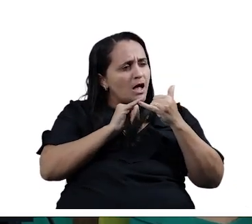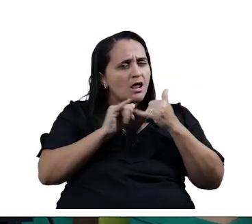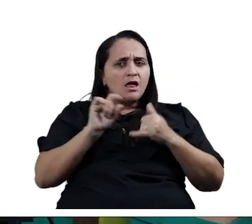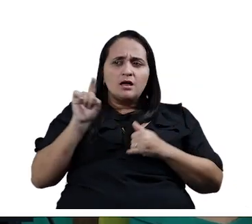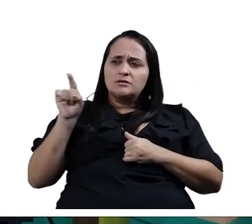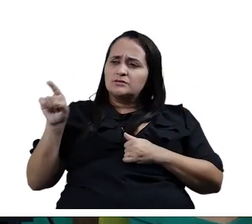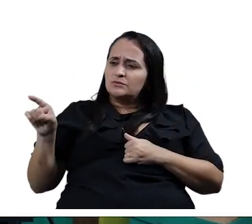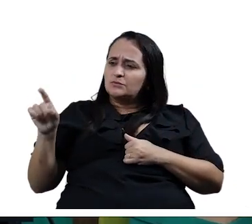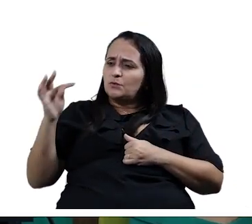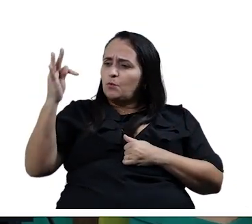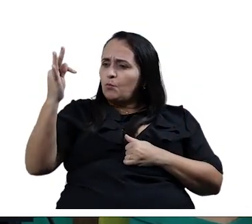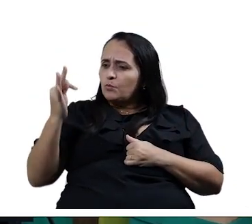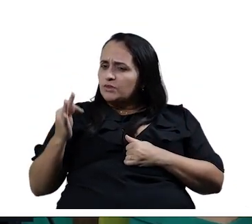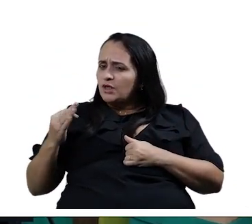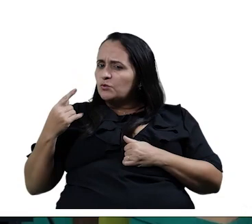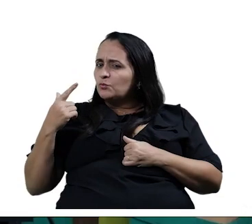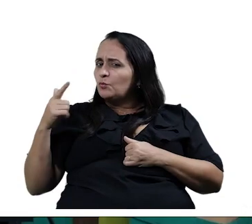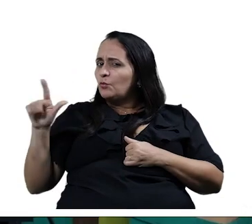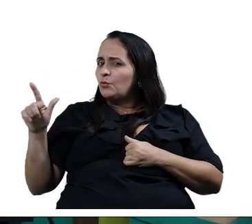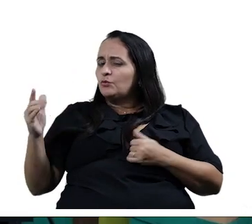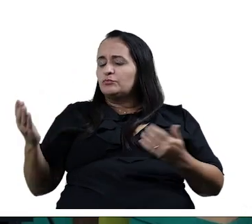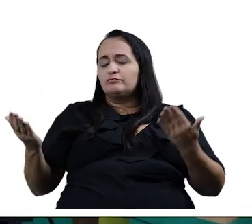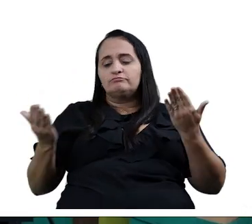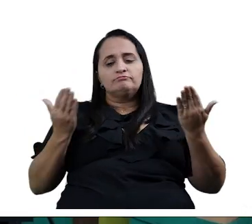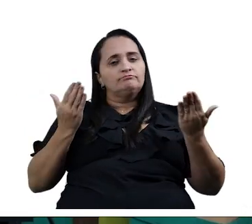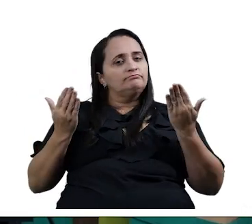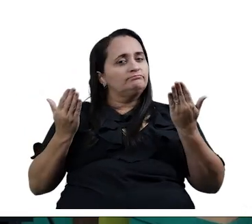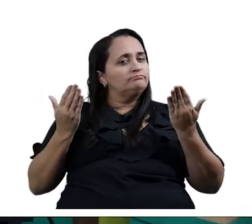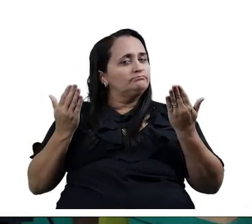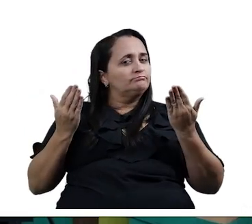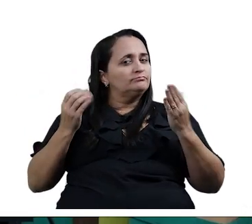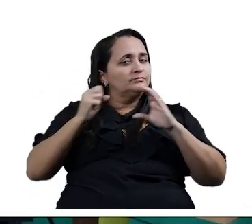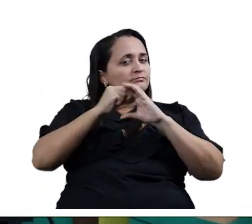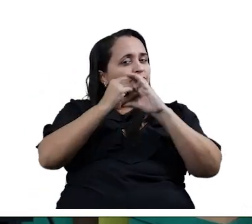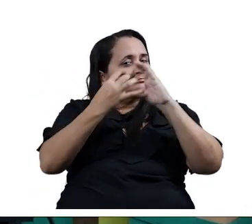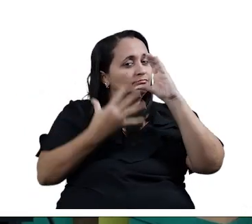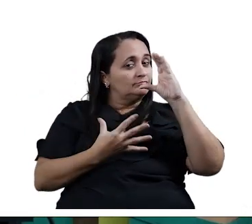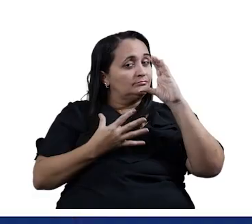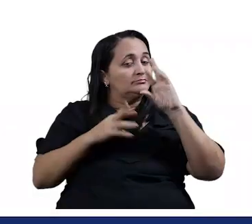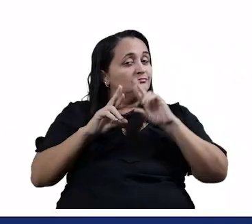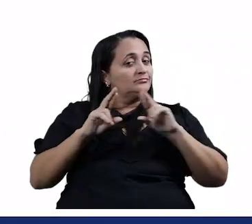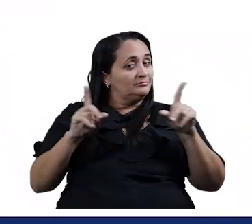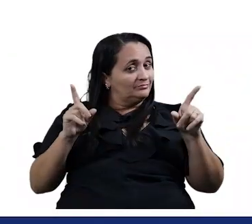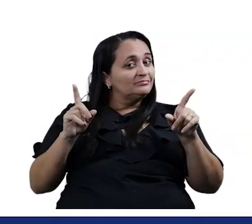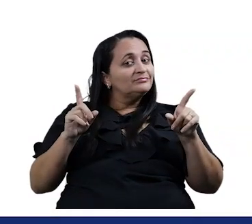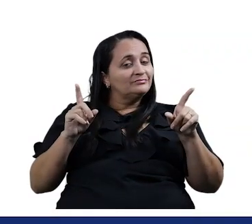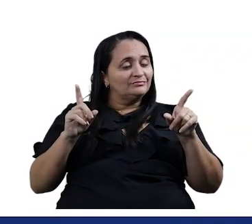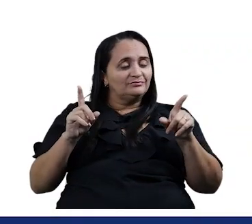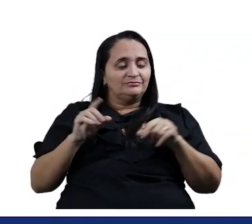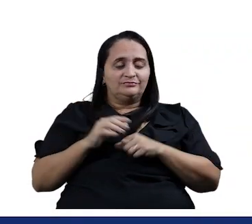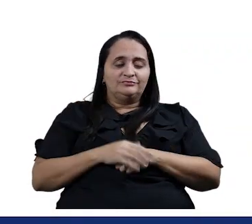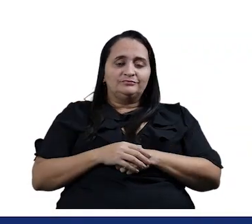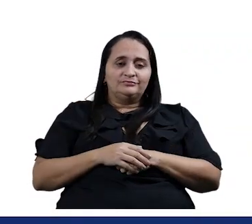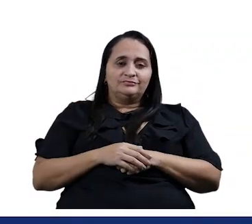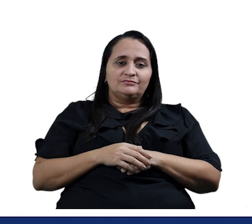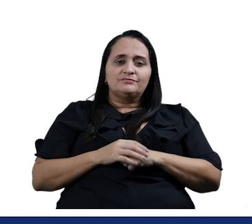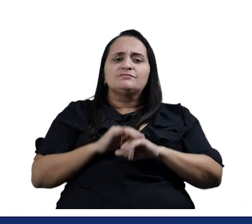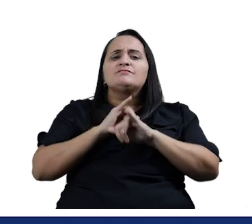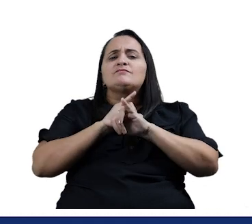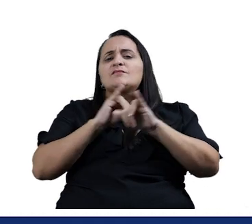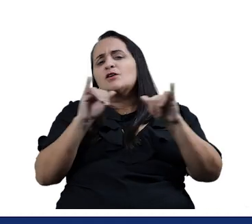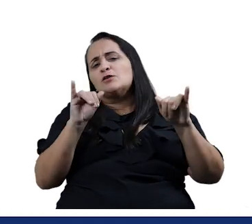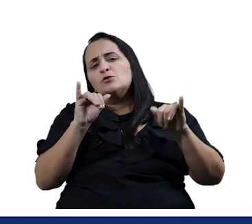é parecido, eles têm funções diferentes, tá bom? Então, observe. A